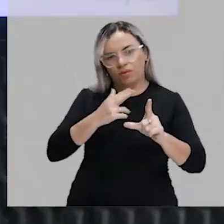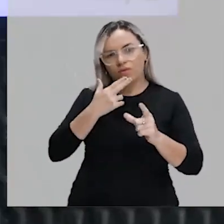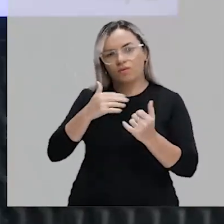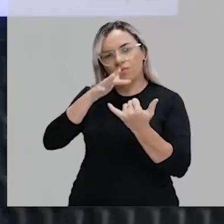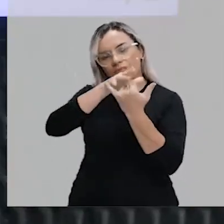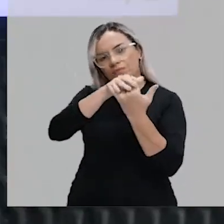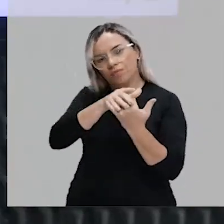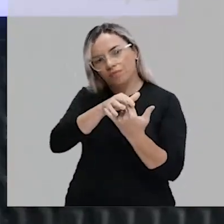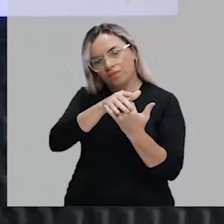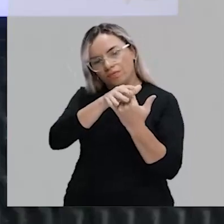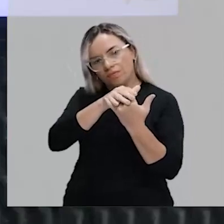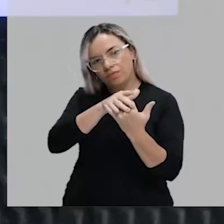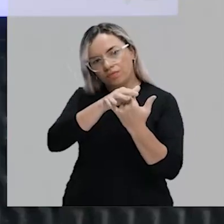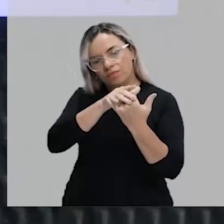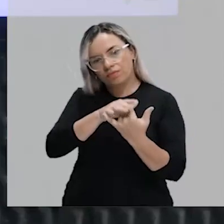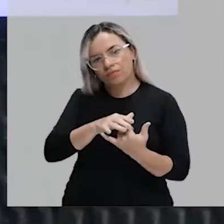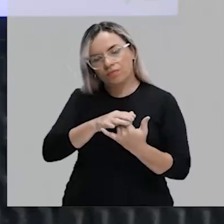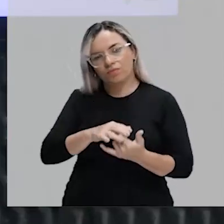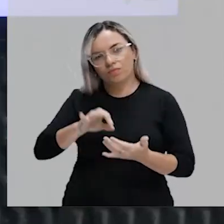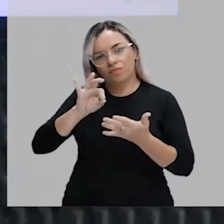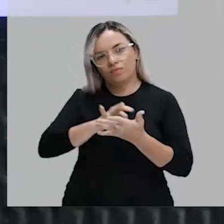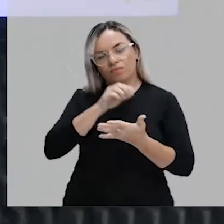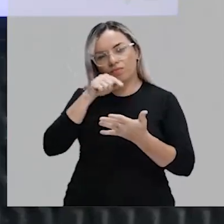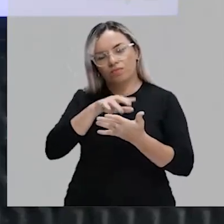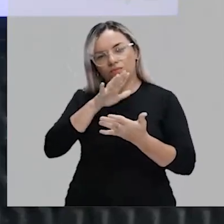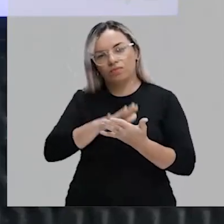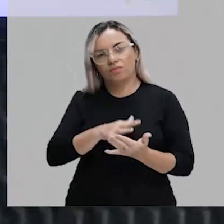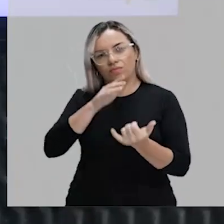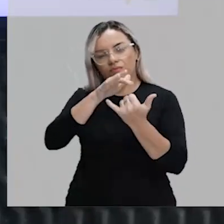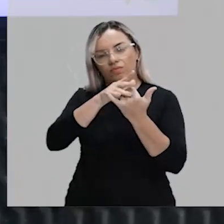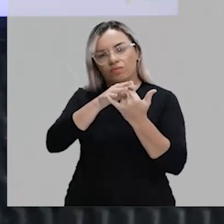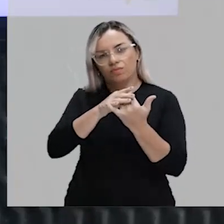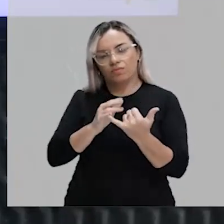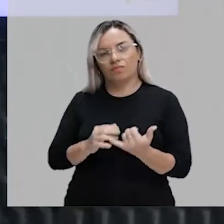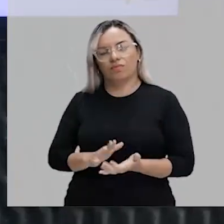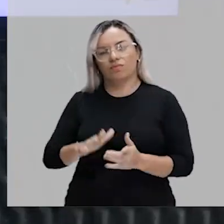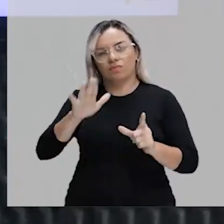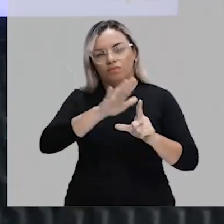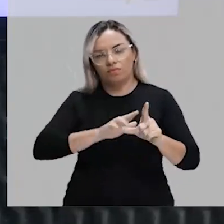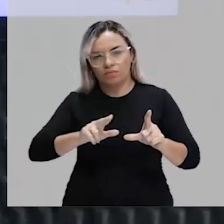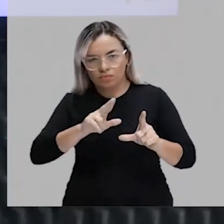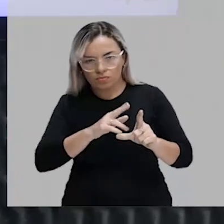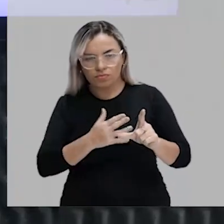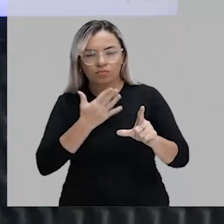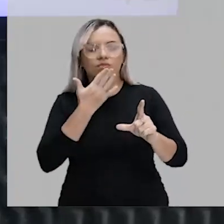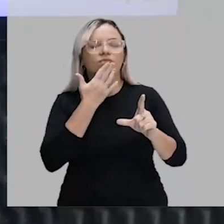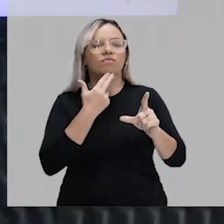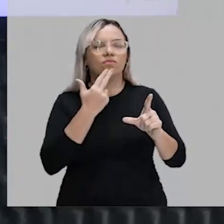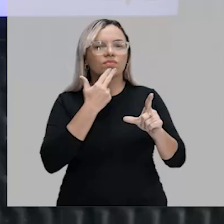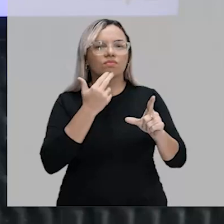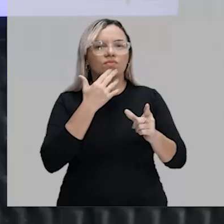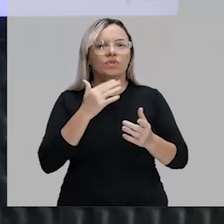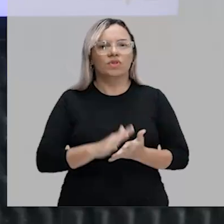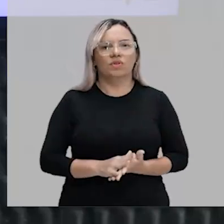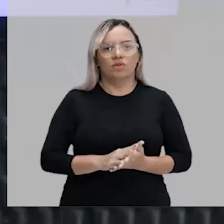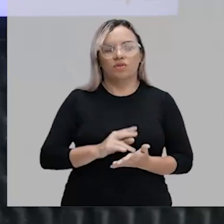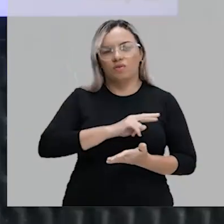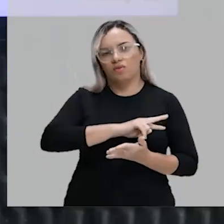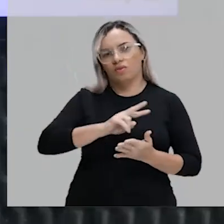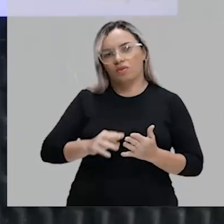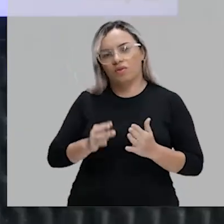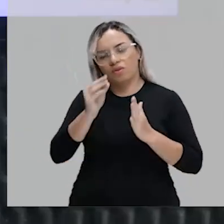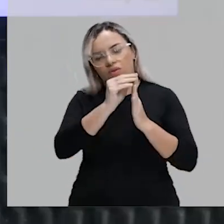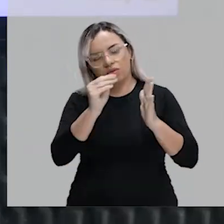no YouTube. E se inscreva na nossa plataforma, tem muito conteúdo bacana para vocês. Não só as aulas que a gente dá aqui, que